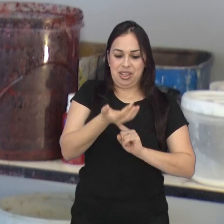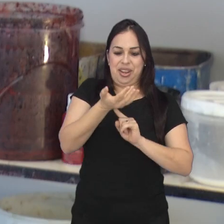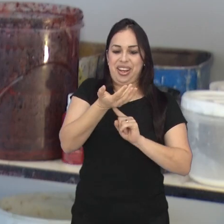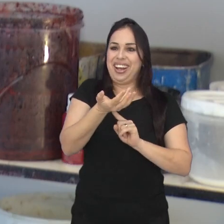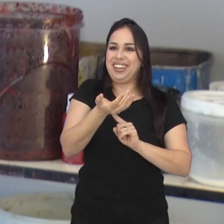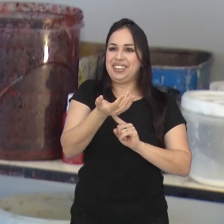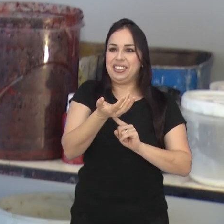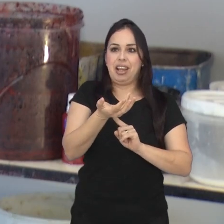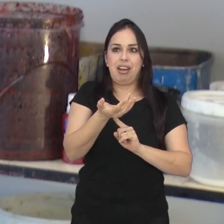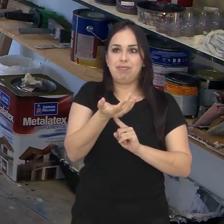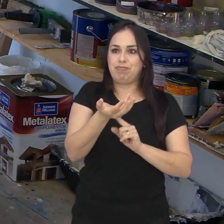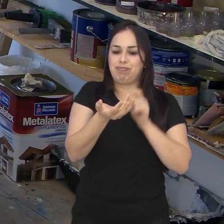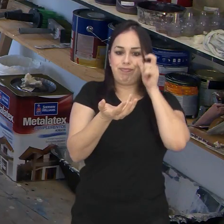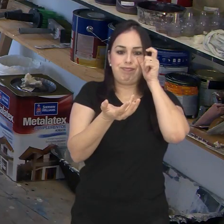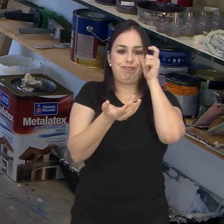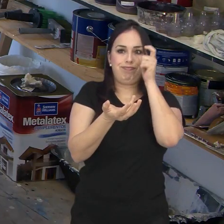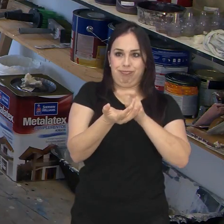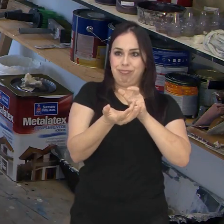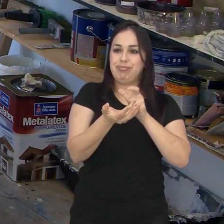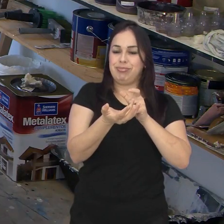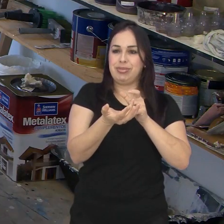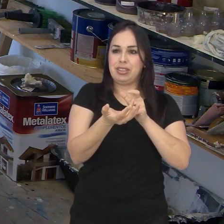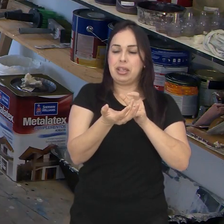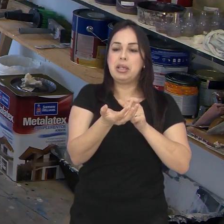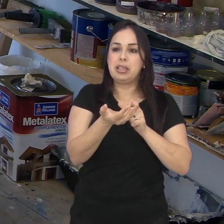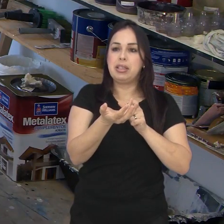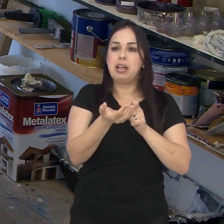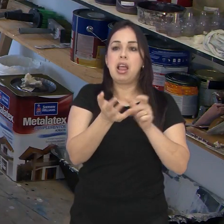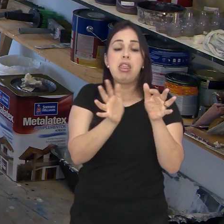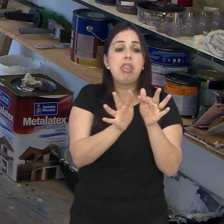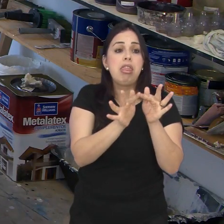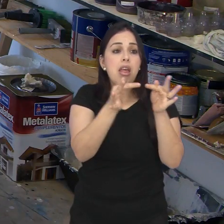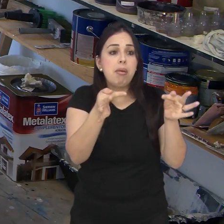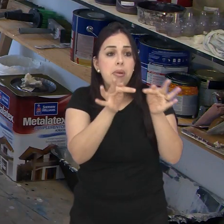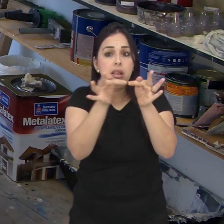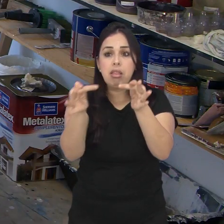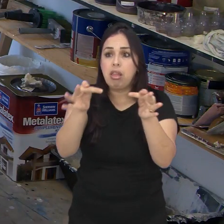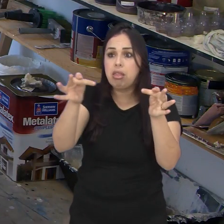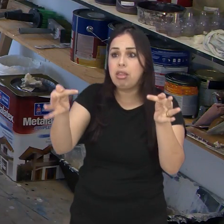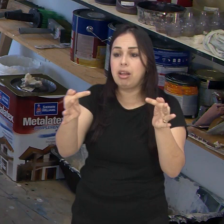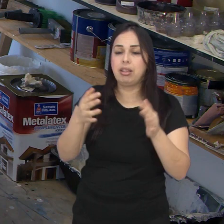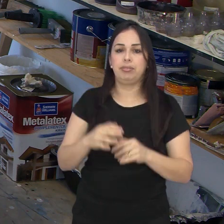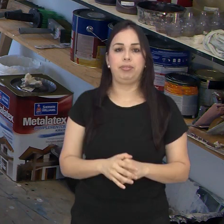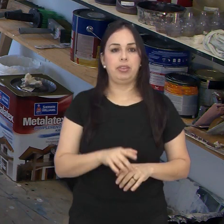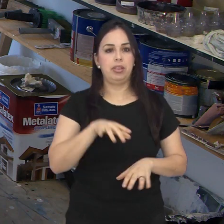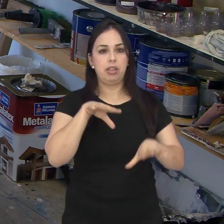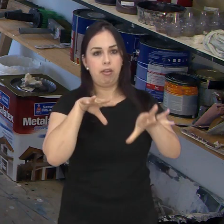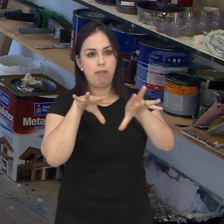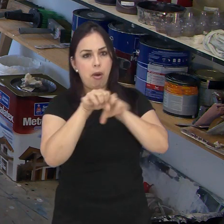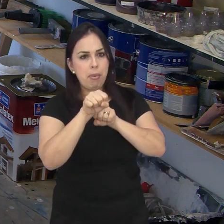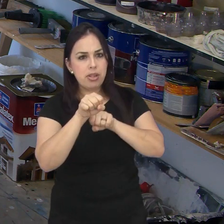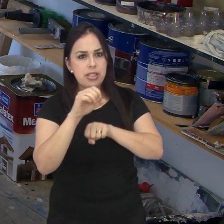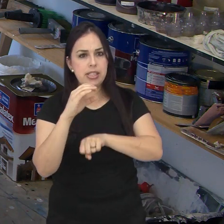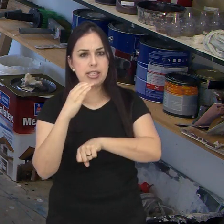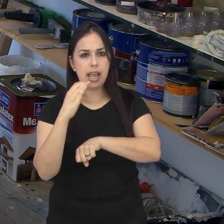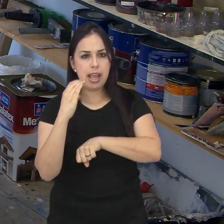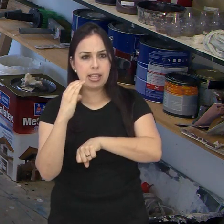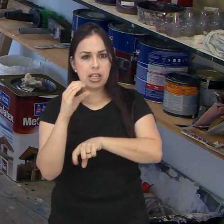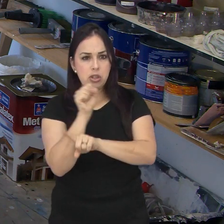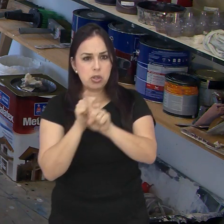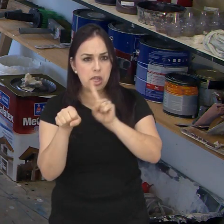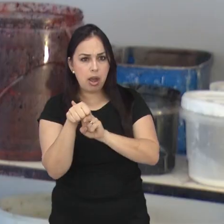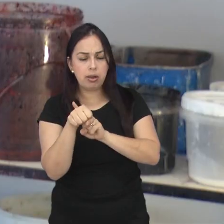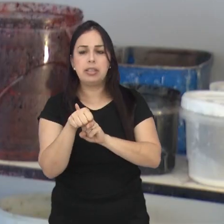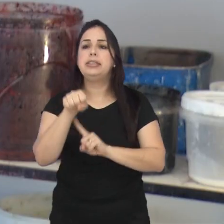para arte, de alguma forma, para coisas simples, eu vou te dizer. Você é formada em Ciências Sociais,